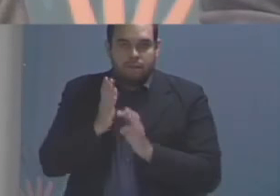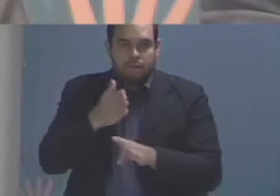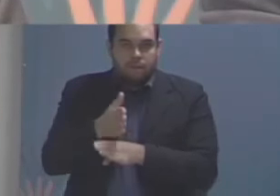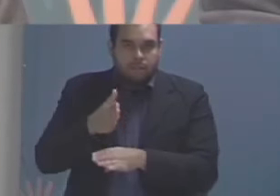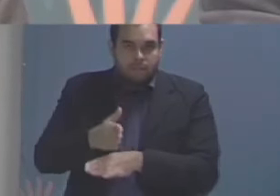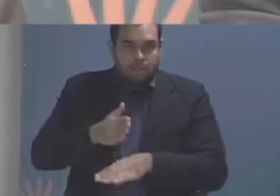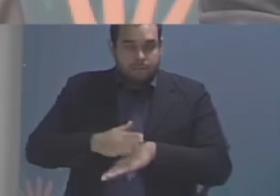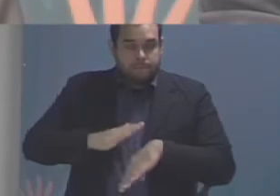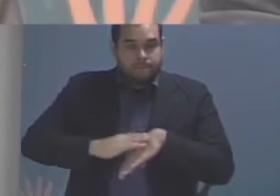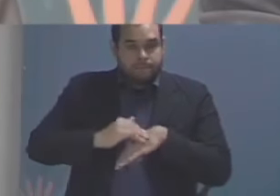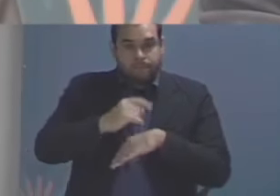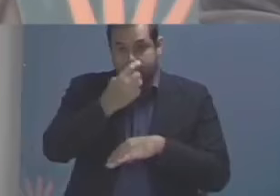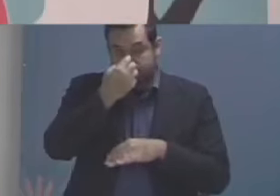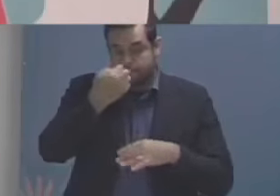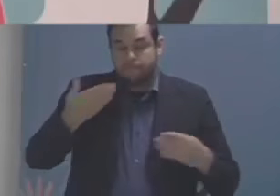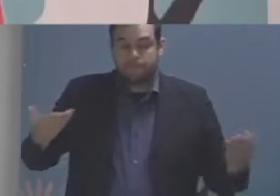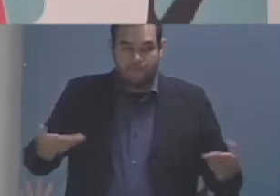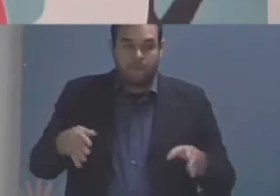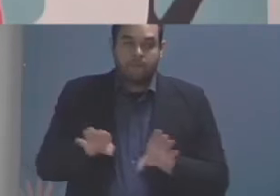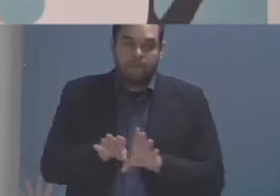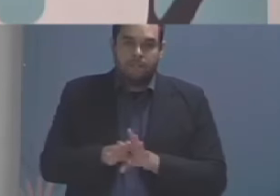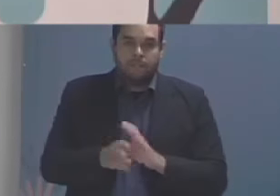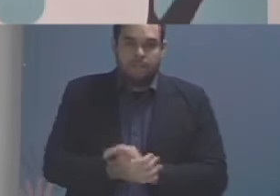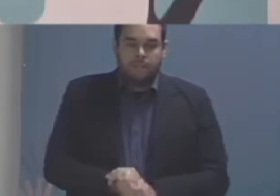participasse mais. E vou fazer isso aqui também.